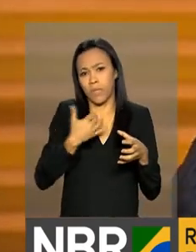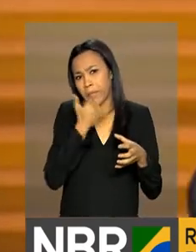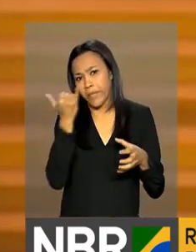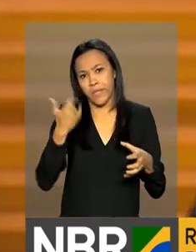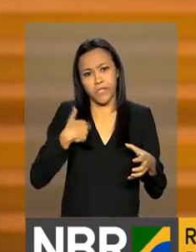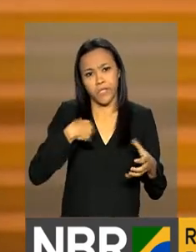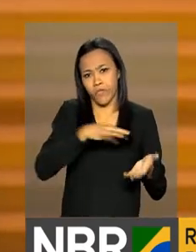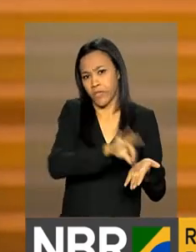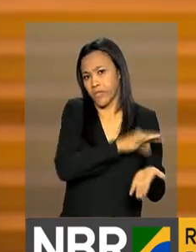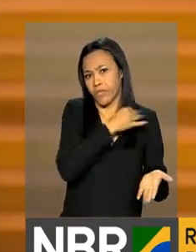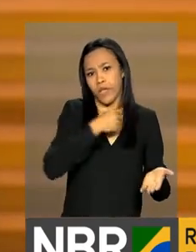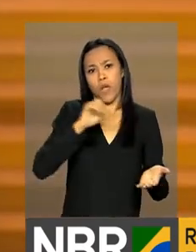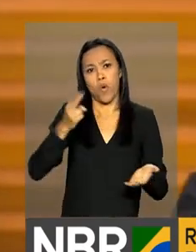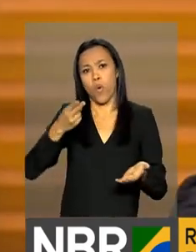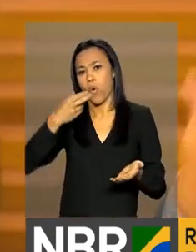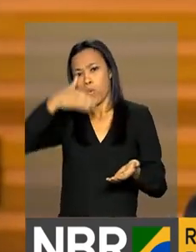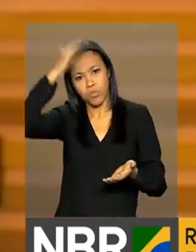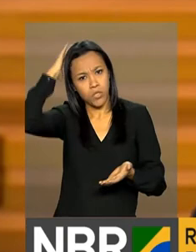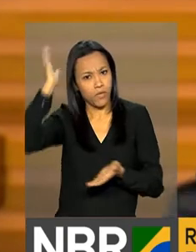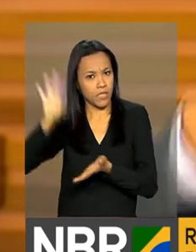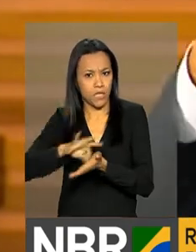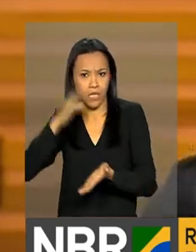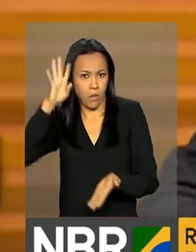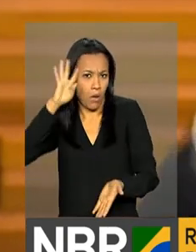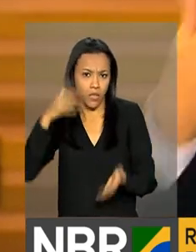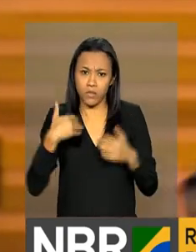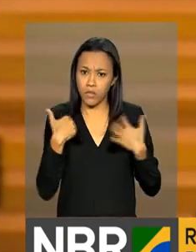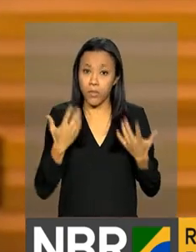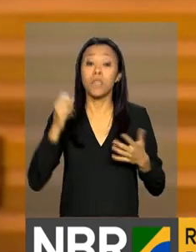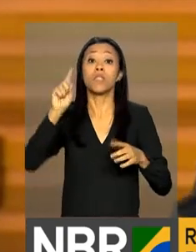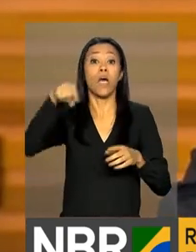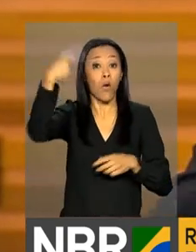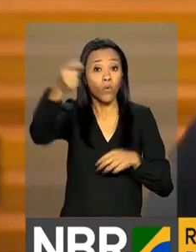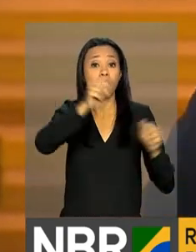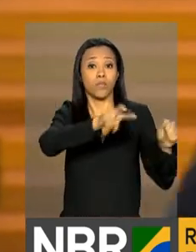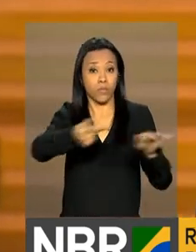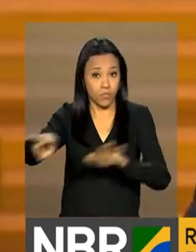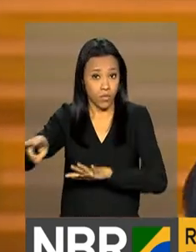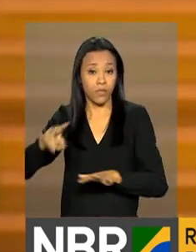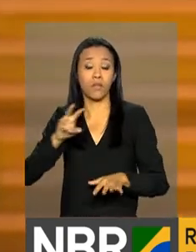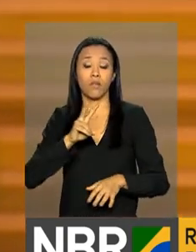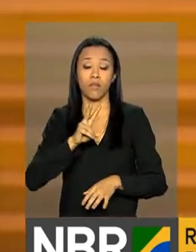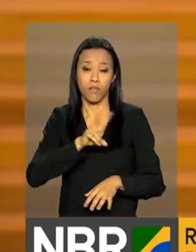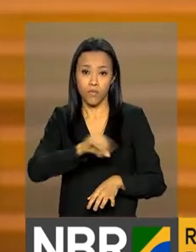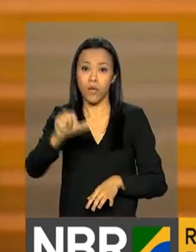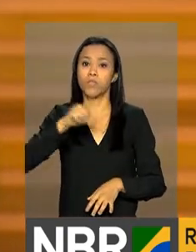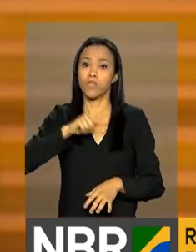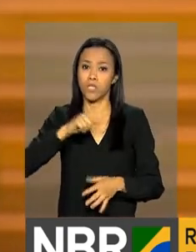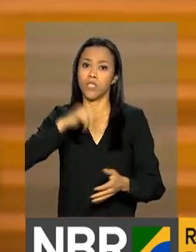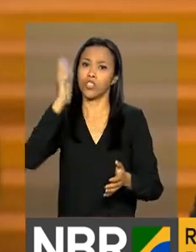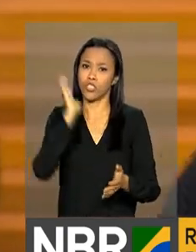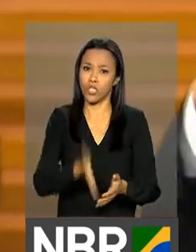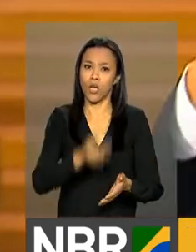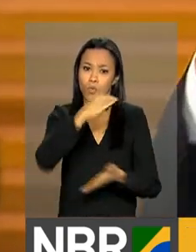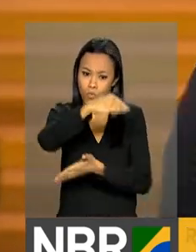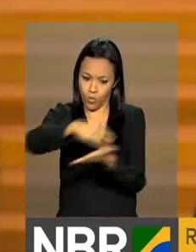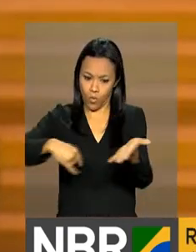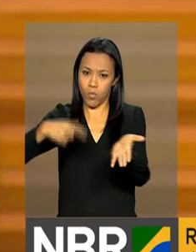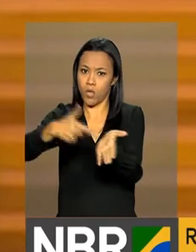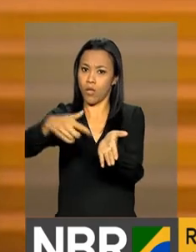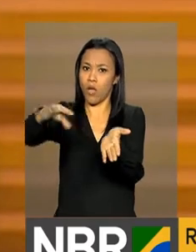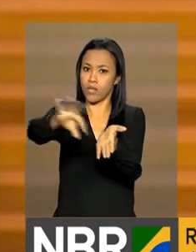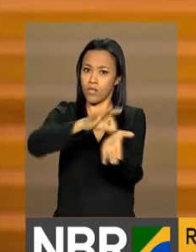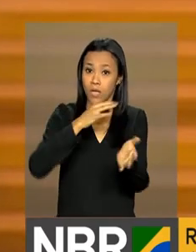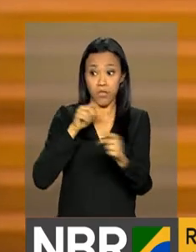terça ou se o Michel vai assinar na quarta, o importante é que na próxima semana a gente tenha isso assinado, governador, para que o